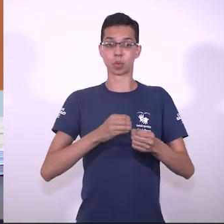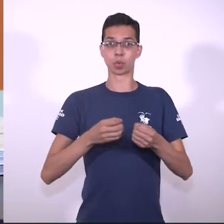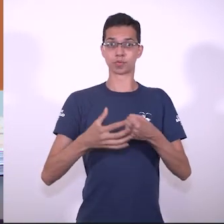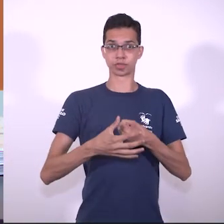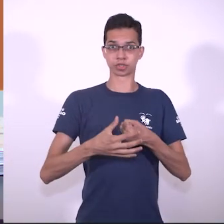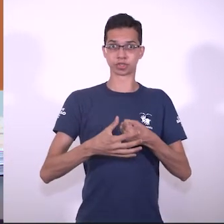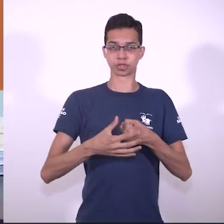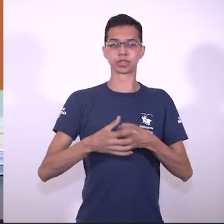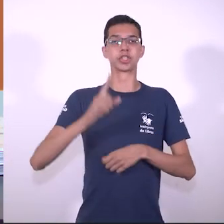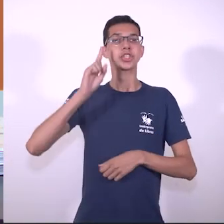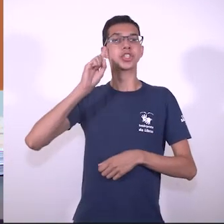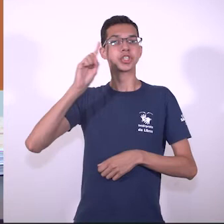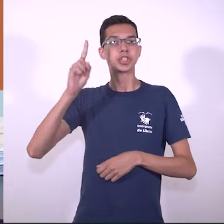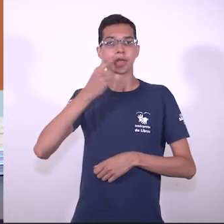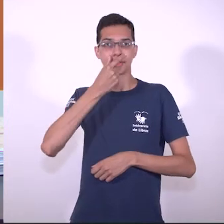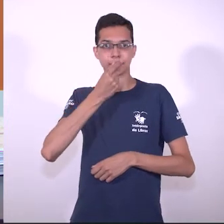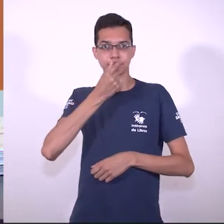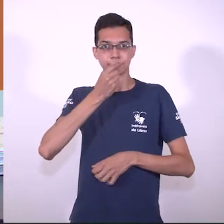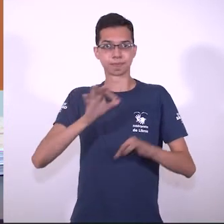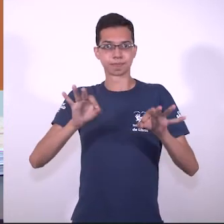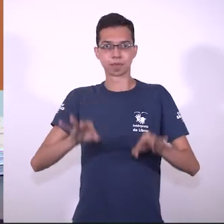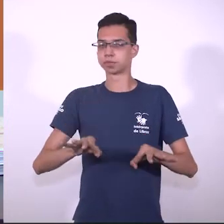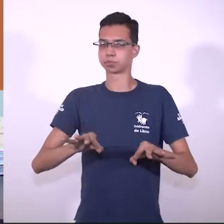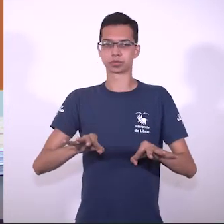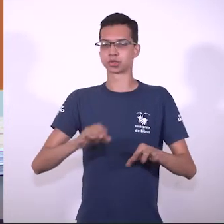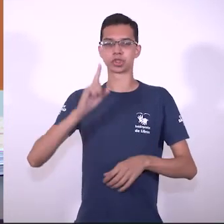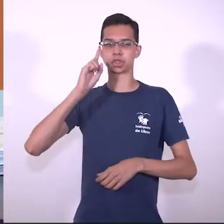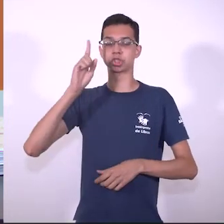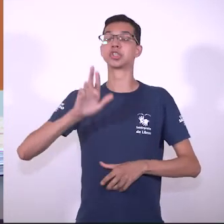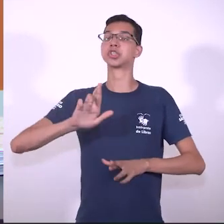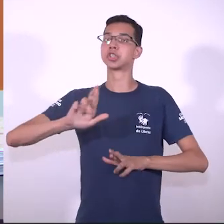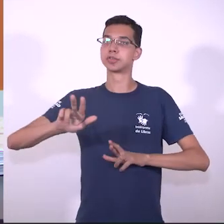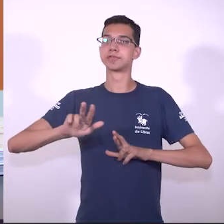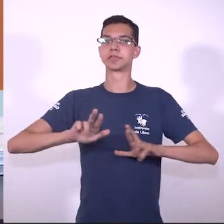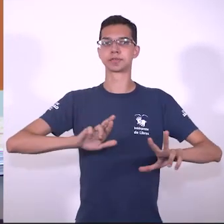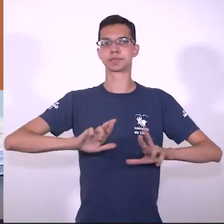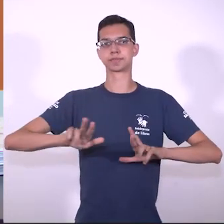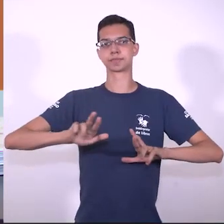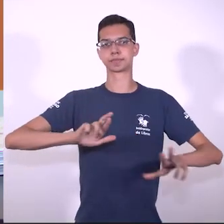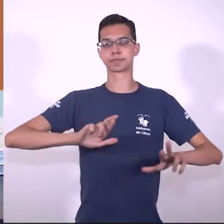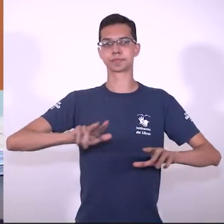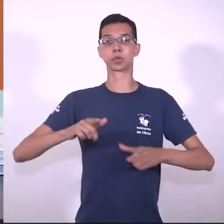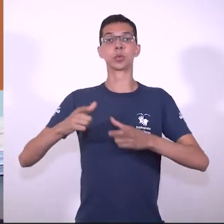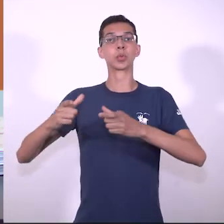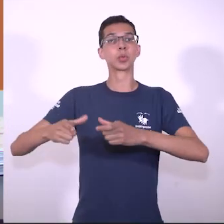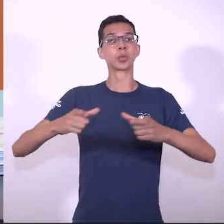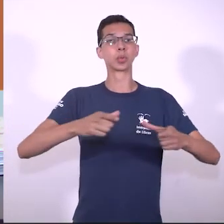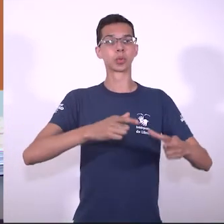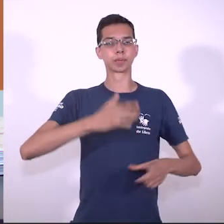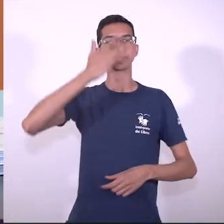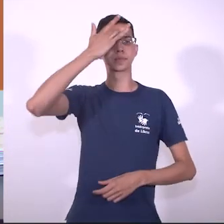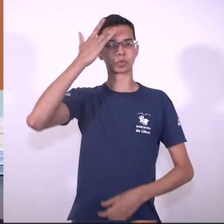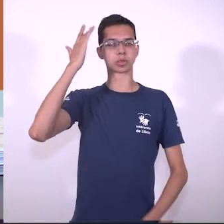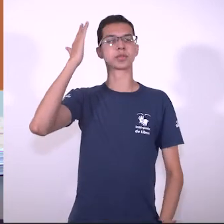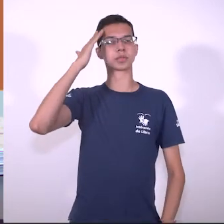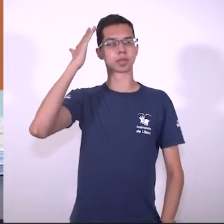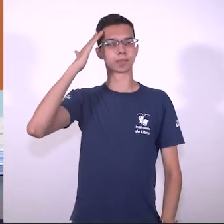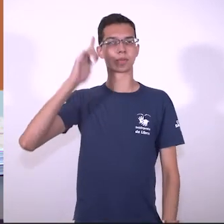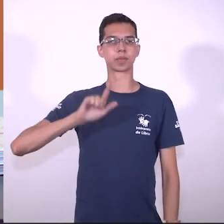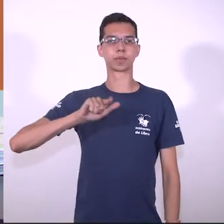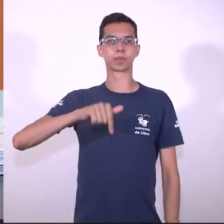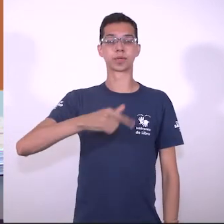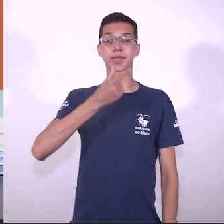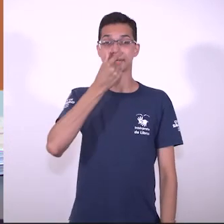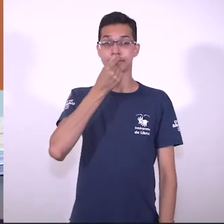com a vacinação da gripe. Os locais onde as pessoas, que depois todos ficarão sabendo, serão vacinados pela gripe,